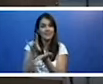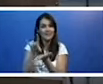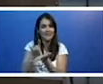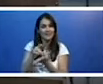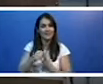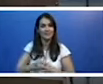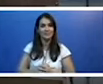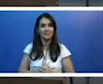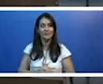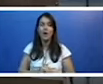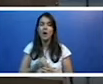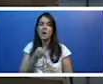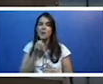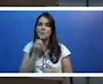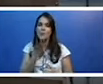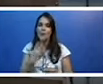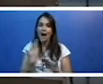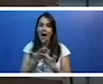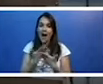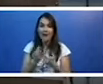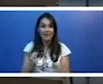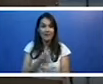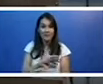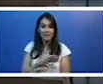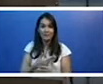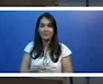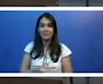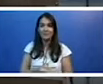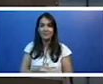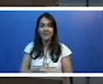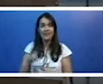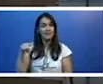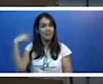Bom, gente, essa é a nossa aula de hoje. Até a nossa próxima aula.